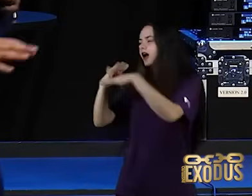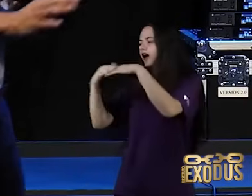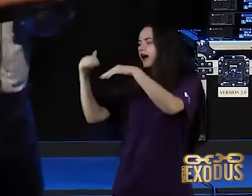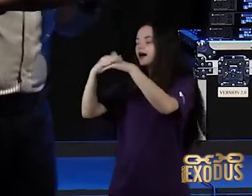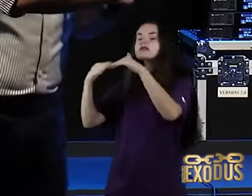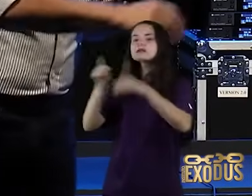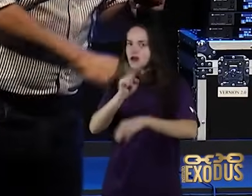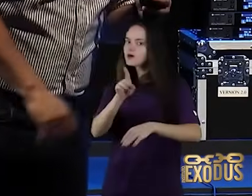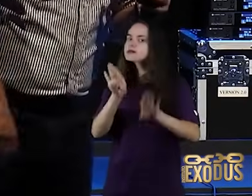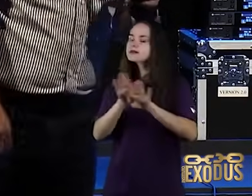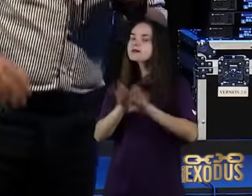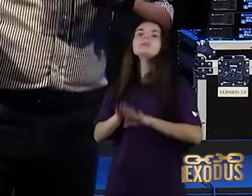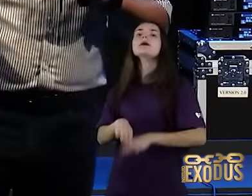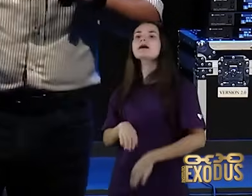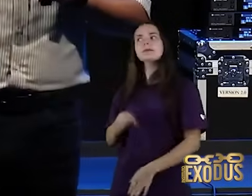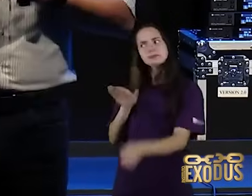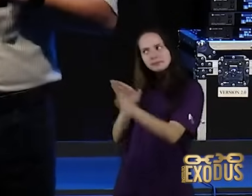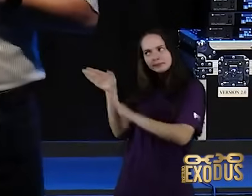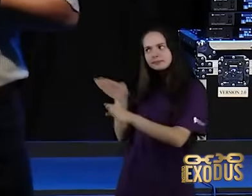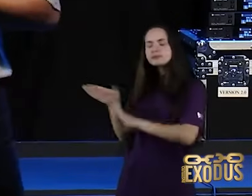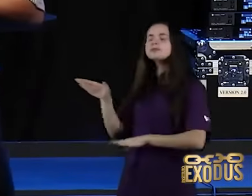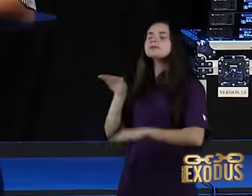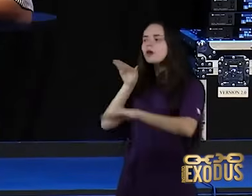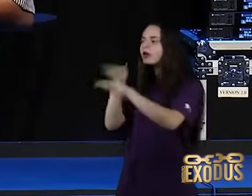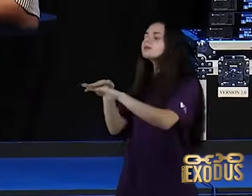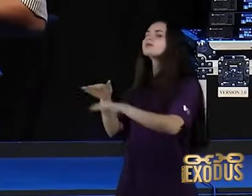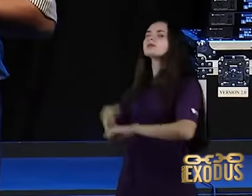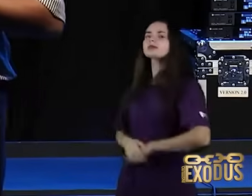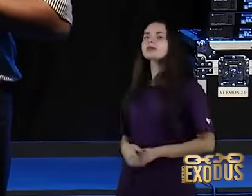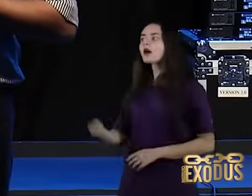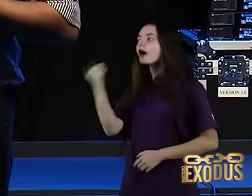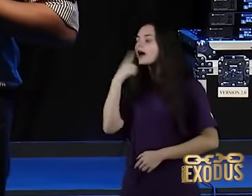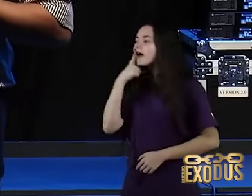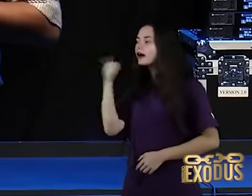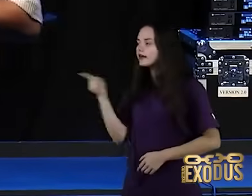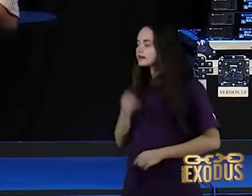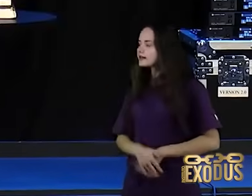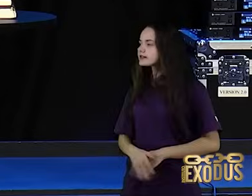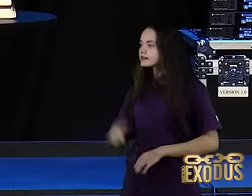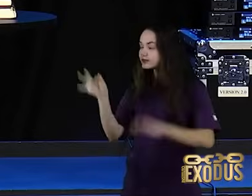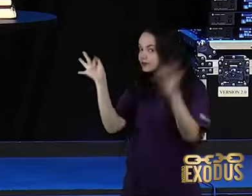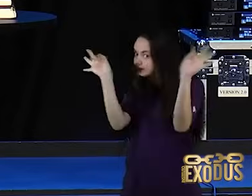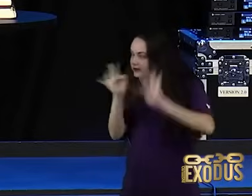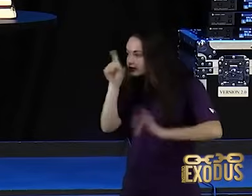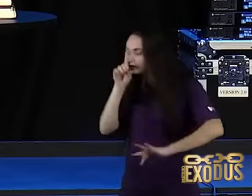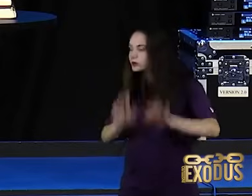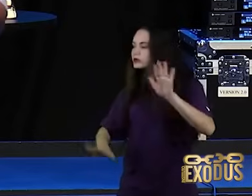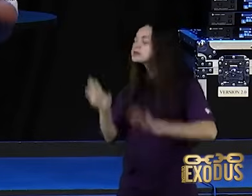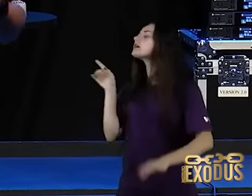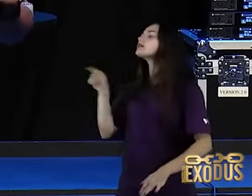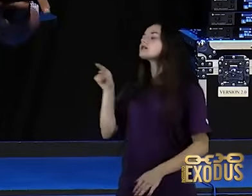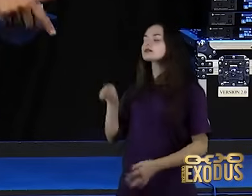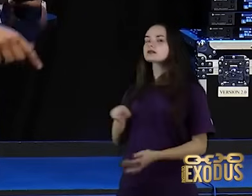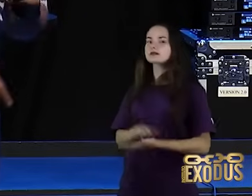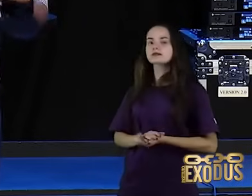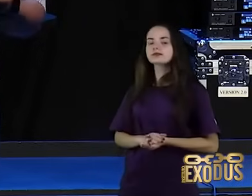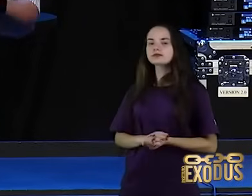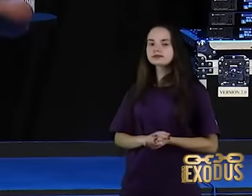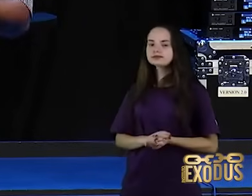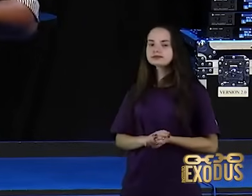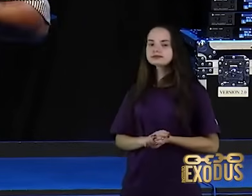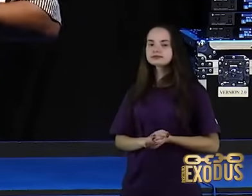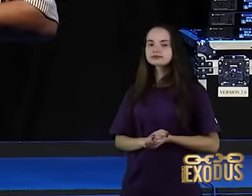amigo também puxa a orelha Olha aqui rapaz você tá tão feliz aí ó Cuidado você tá de pé cuida para que você não